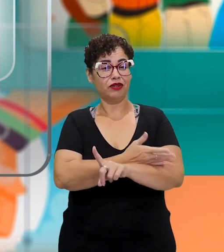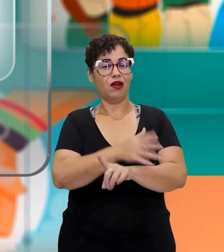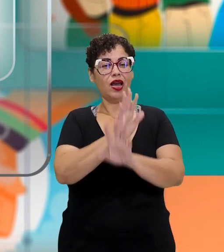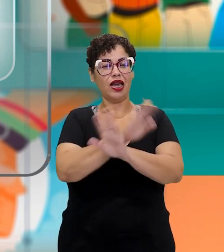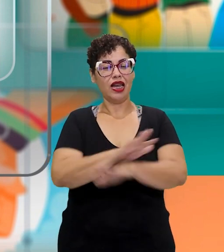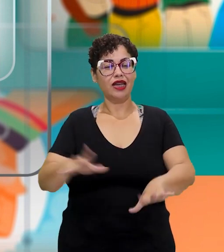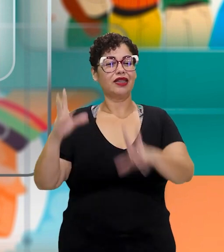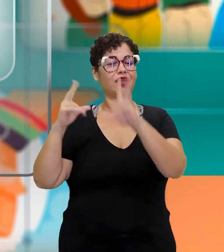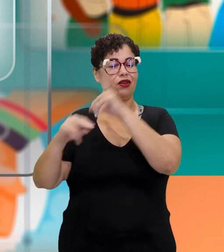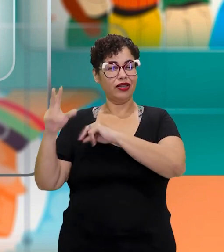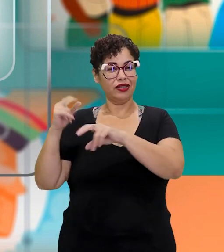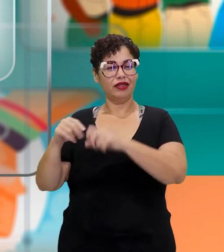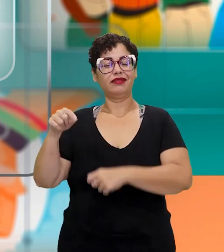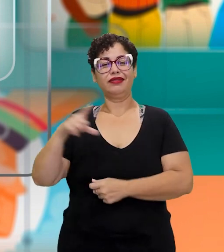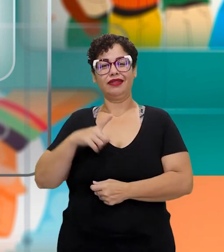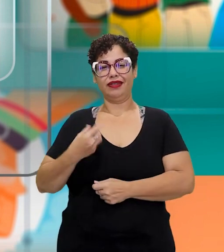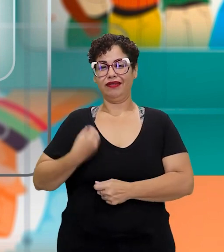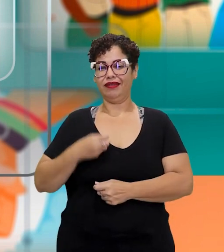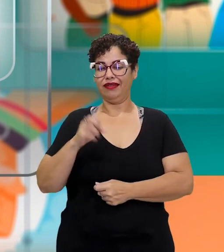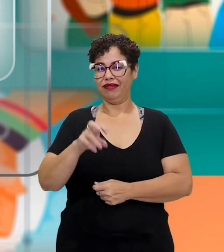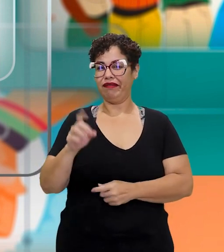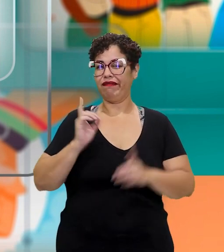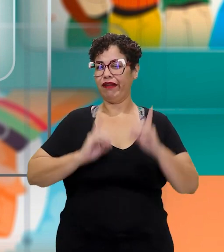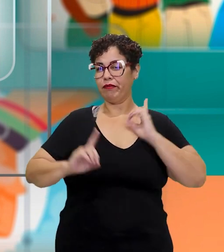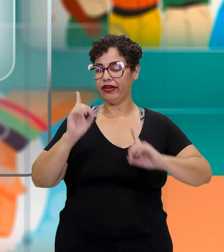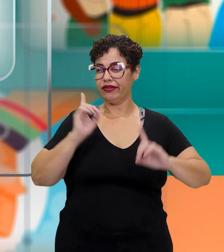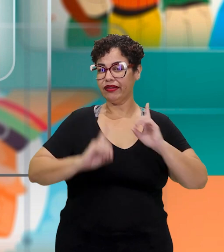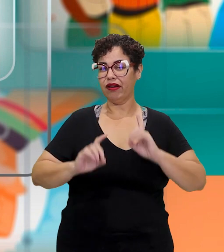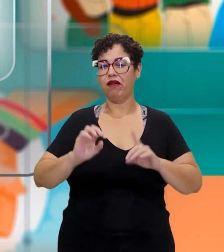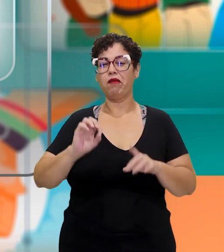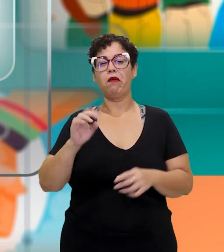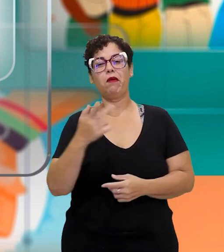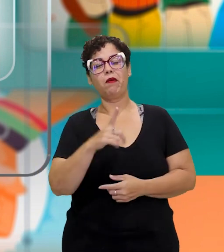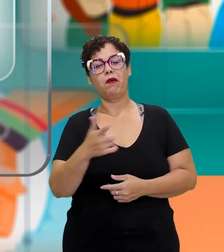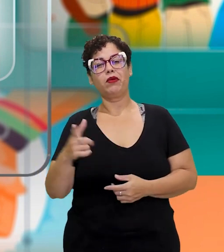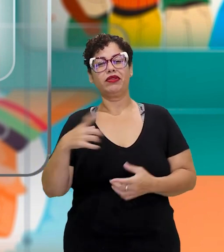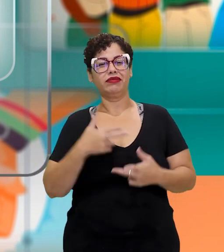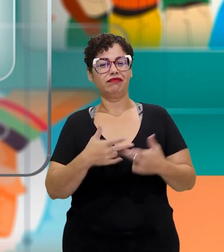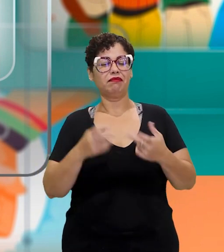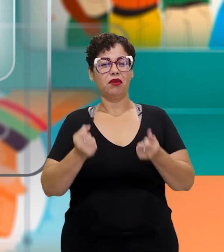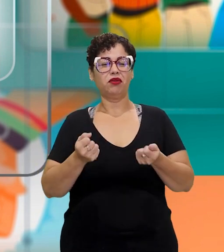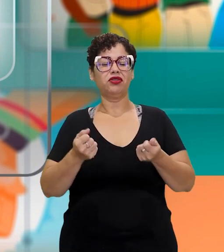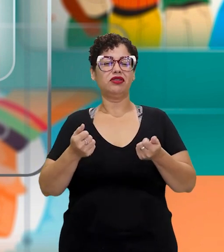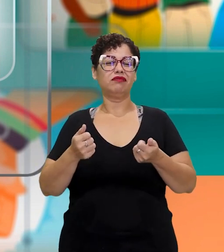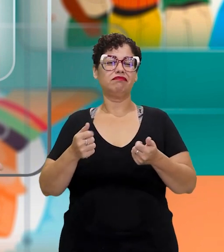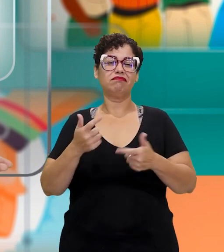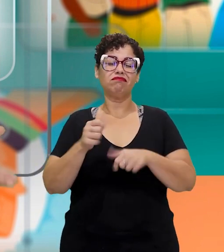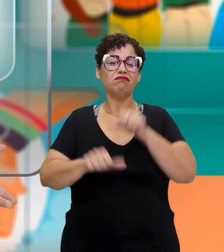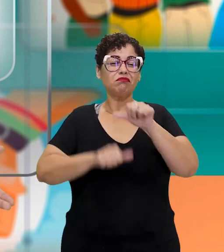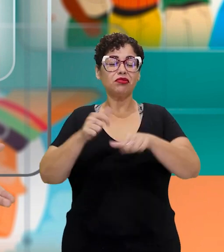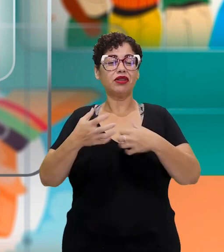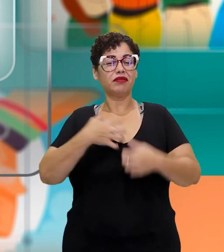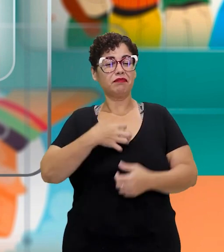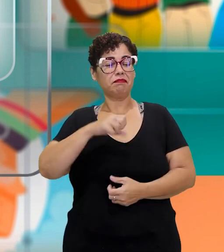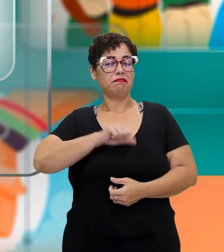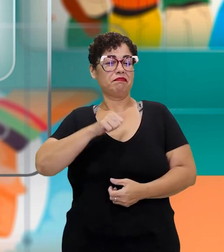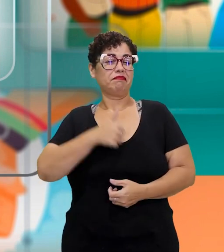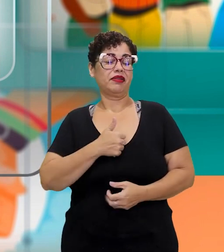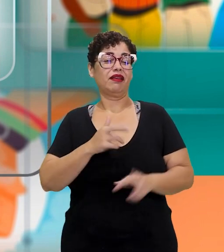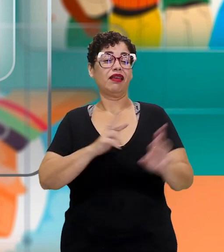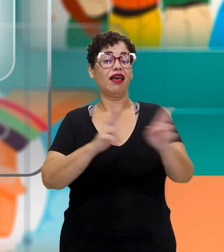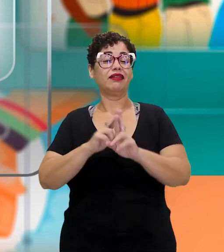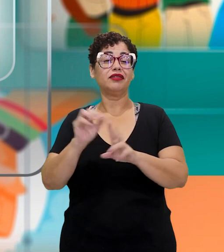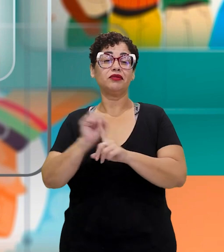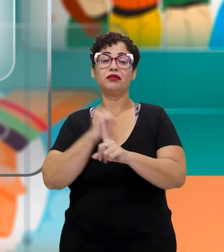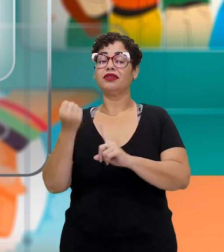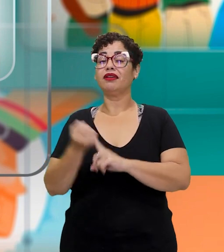em crianças e adolescentes que estejam enfrentando depressão ou outra situação que altere o bem-estar emocional e também